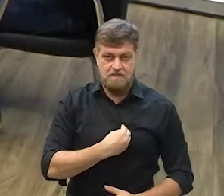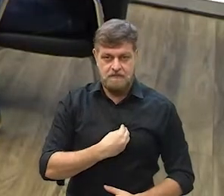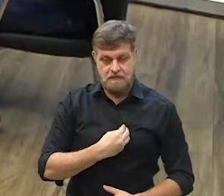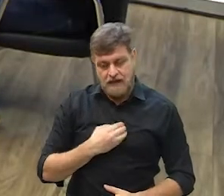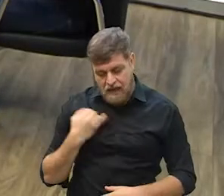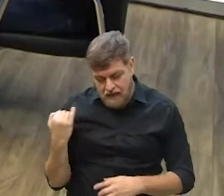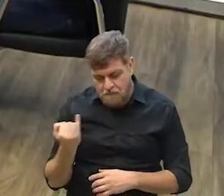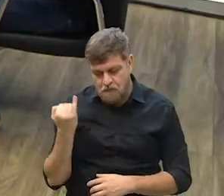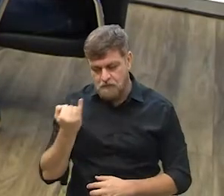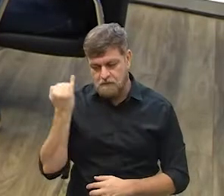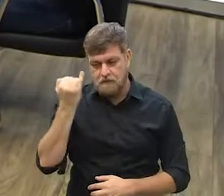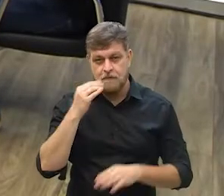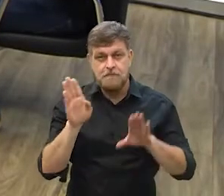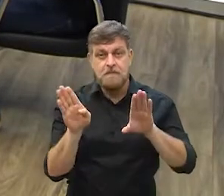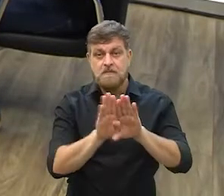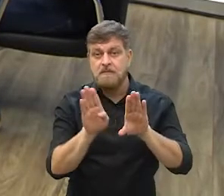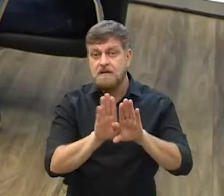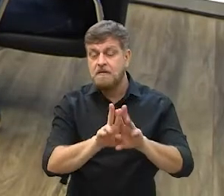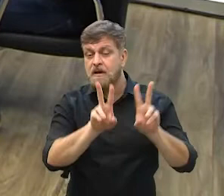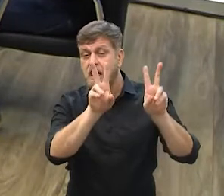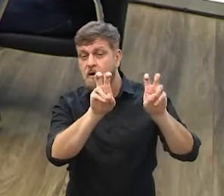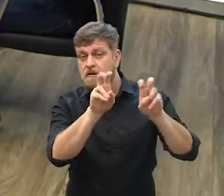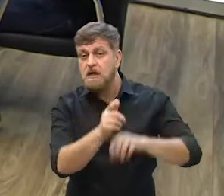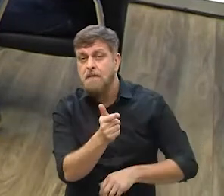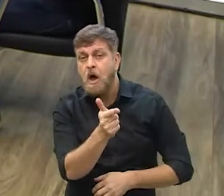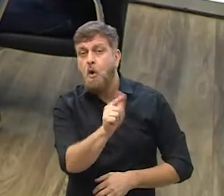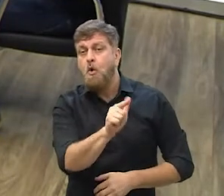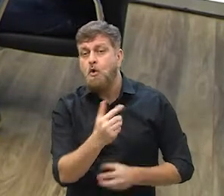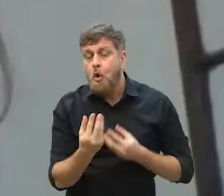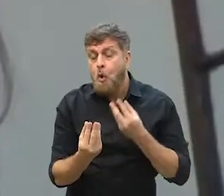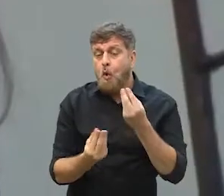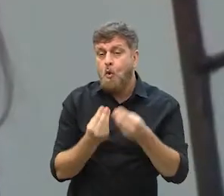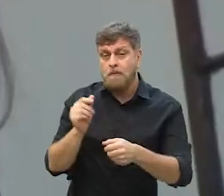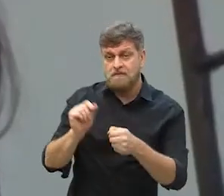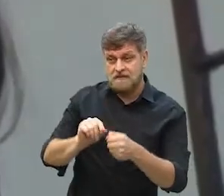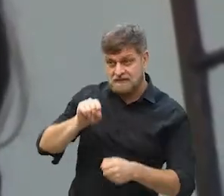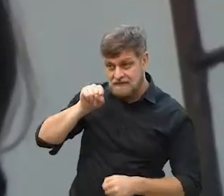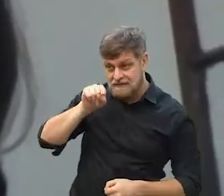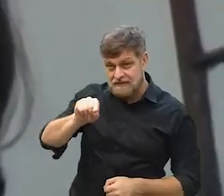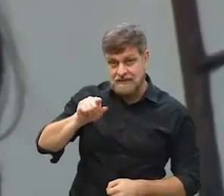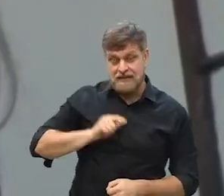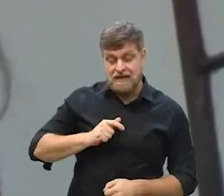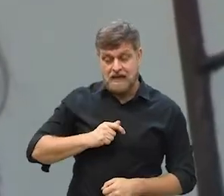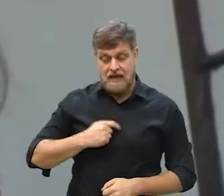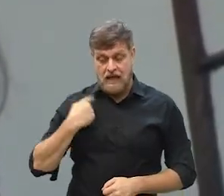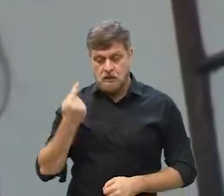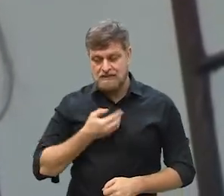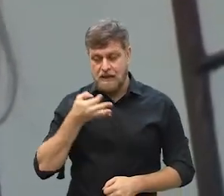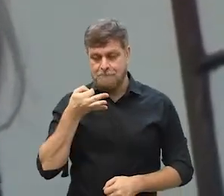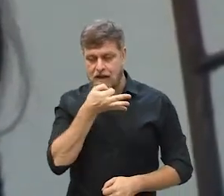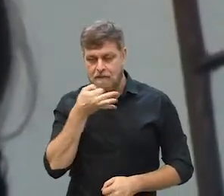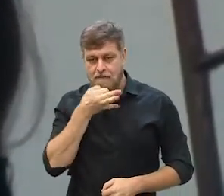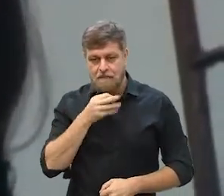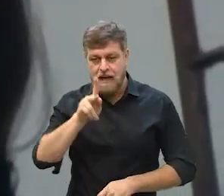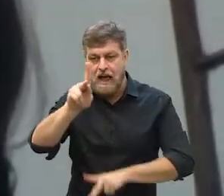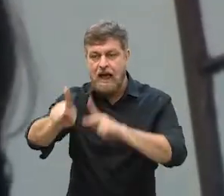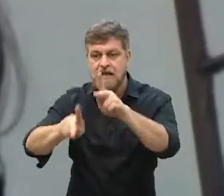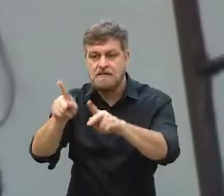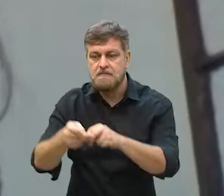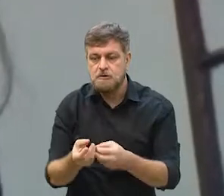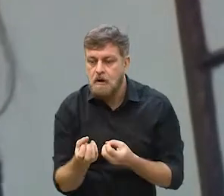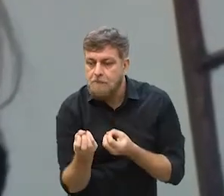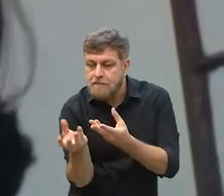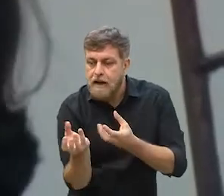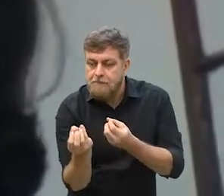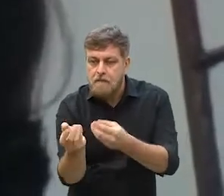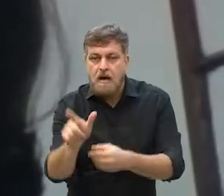importante. E uma outra questão importante, como fazer com que os nossos comunicados cheguem até elas